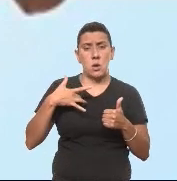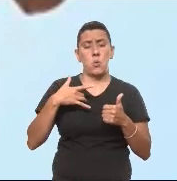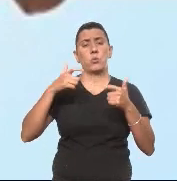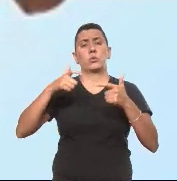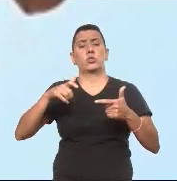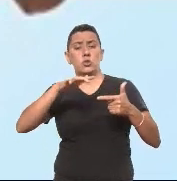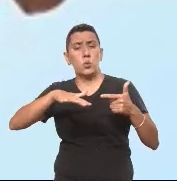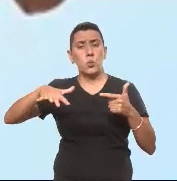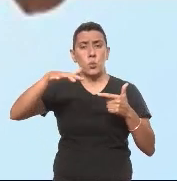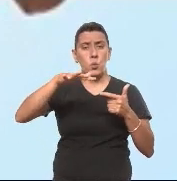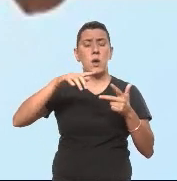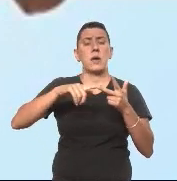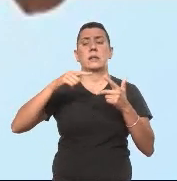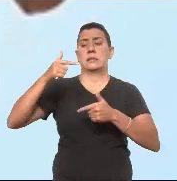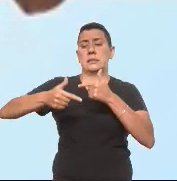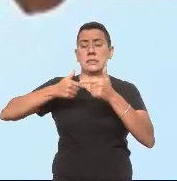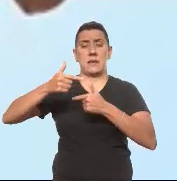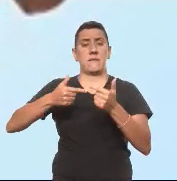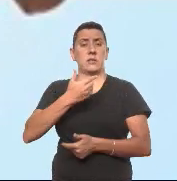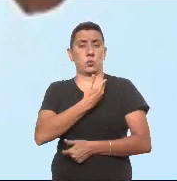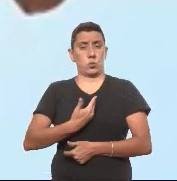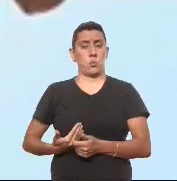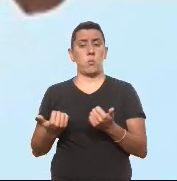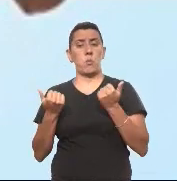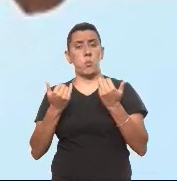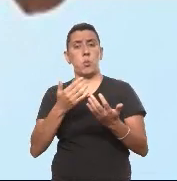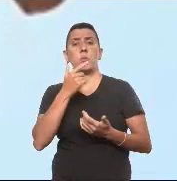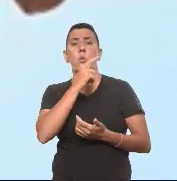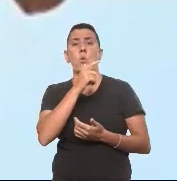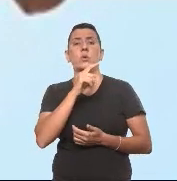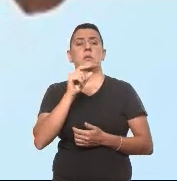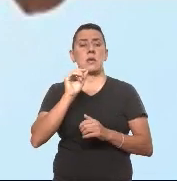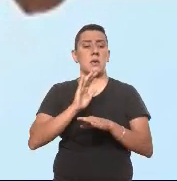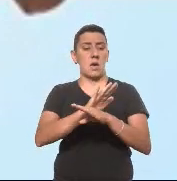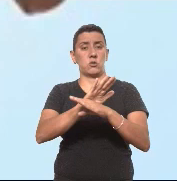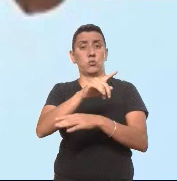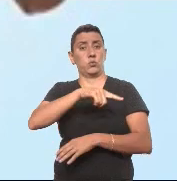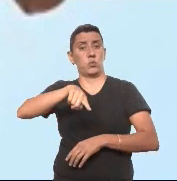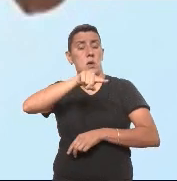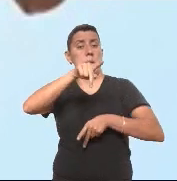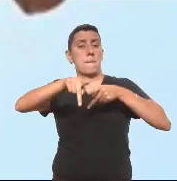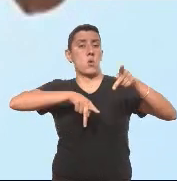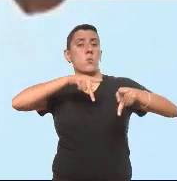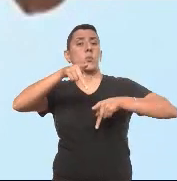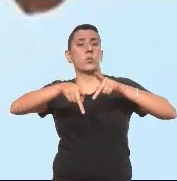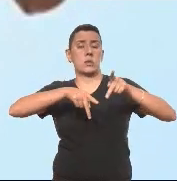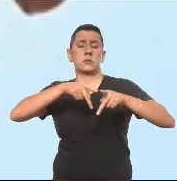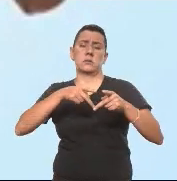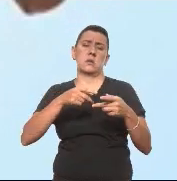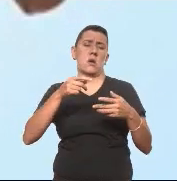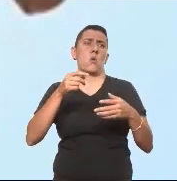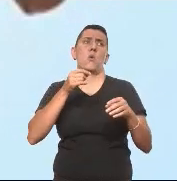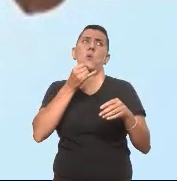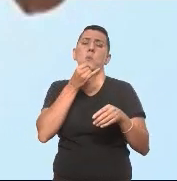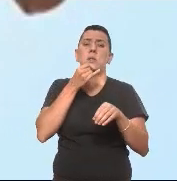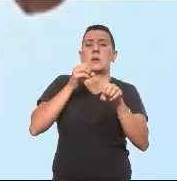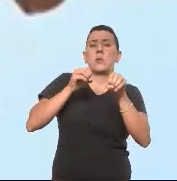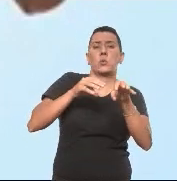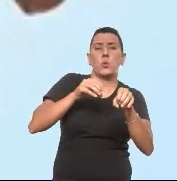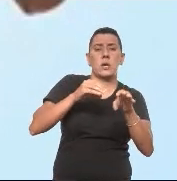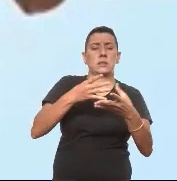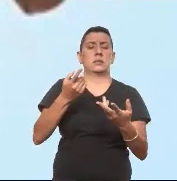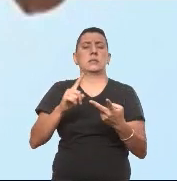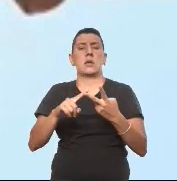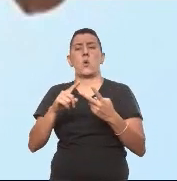serviços públicos com qualidade e que Tragam resultado para população E aí vai poder ir aí por diante educação e infraestrutura